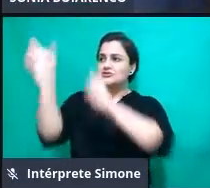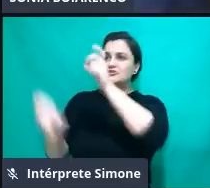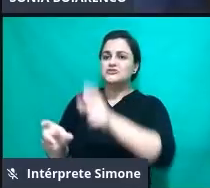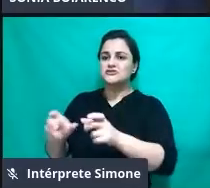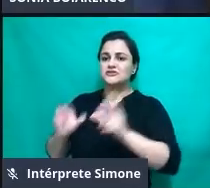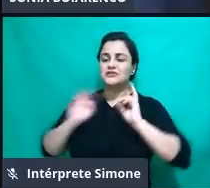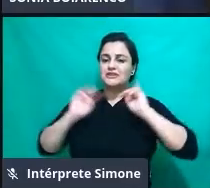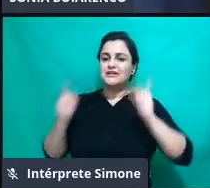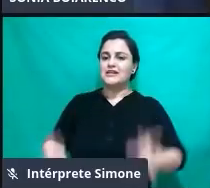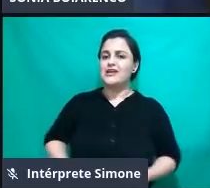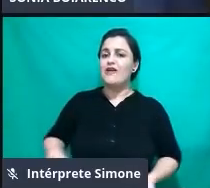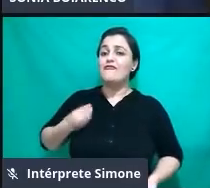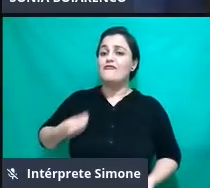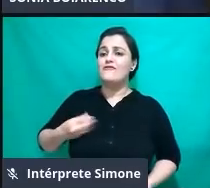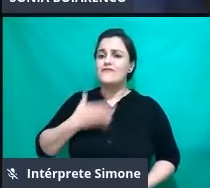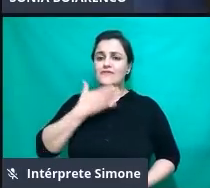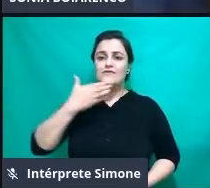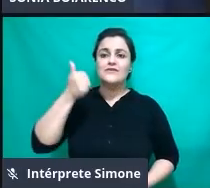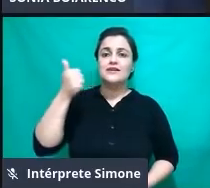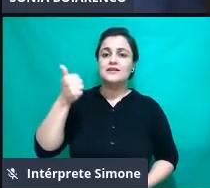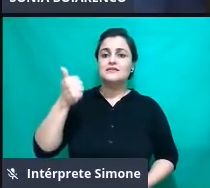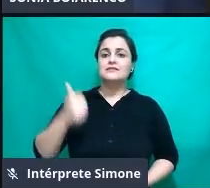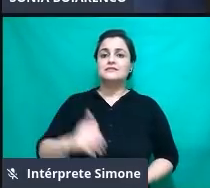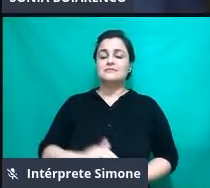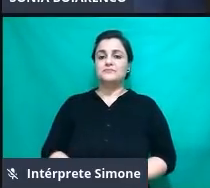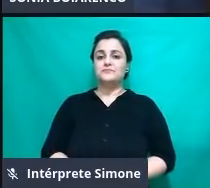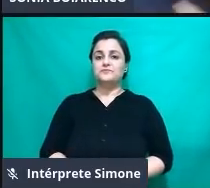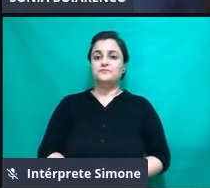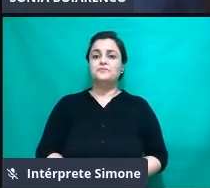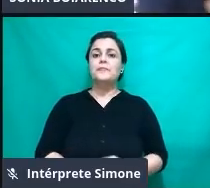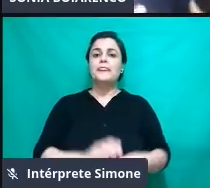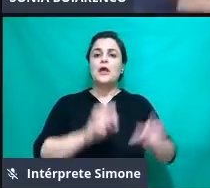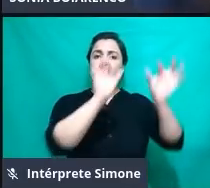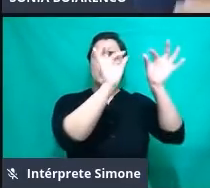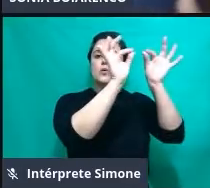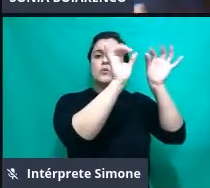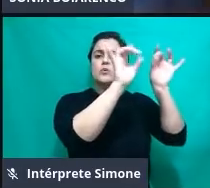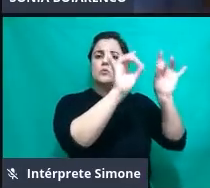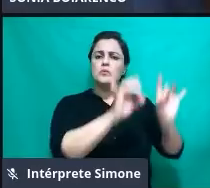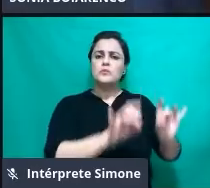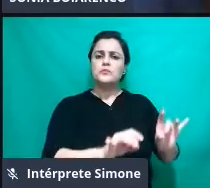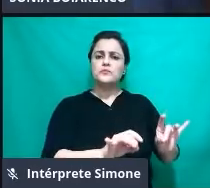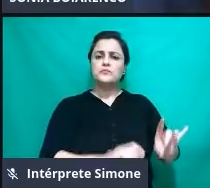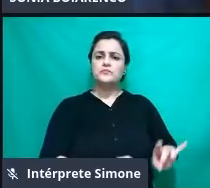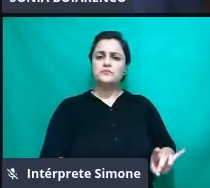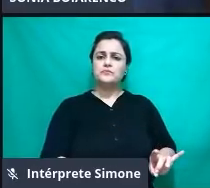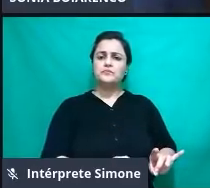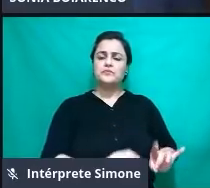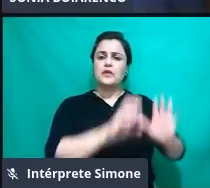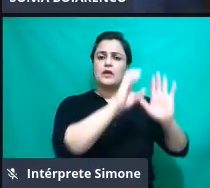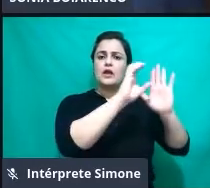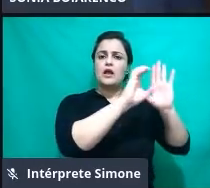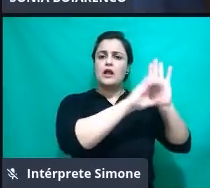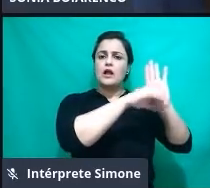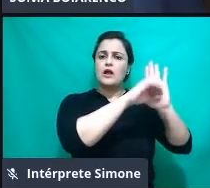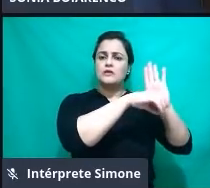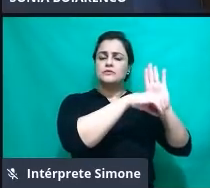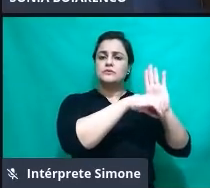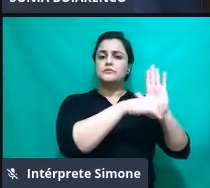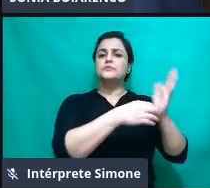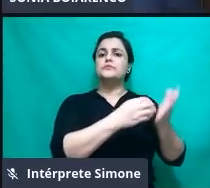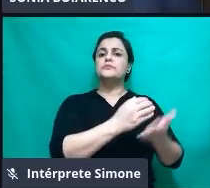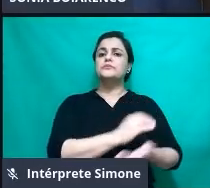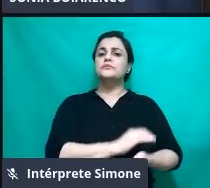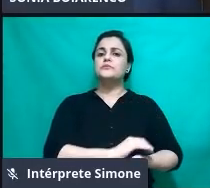as peculiaridades de cada componente curricular. Se você folhear e prestar atenção, nós temos algumas